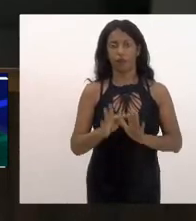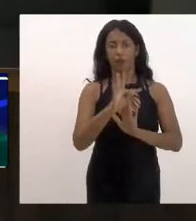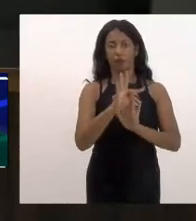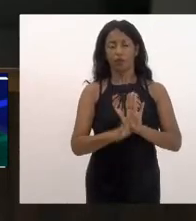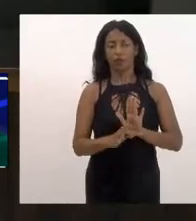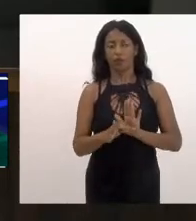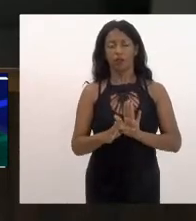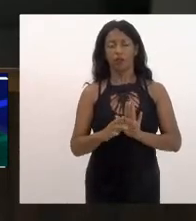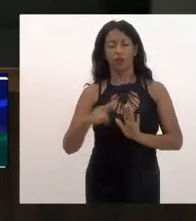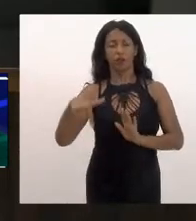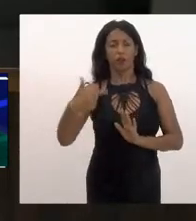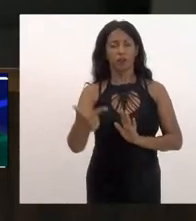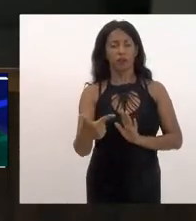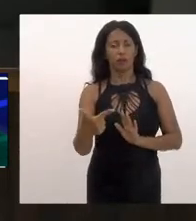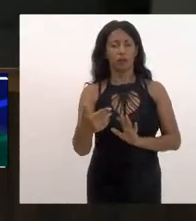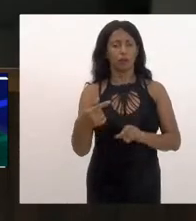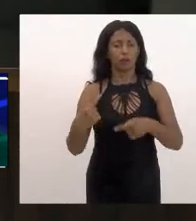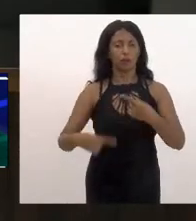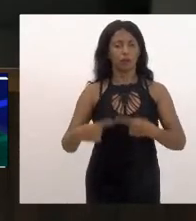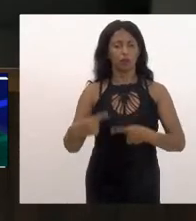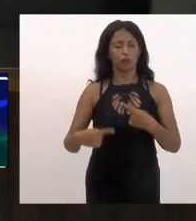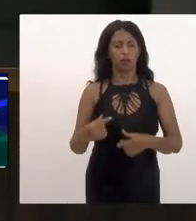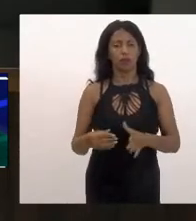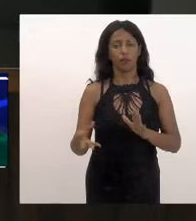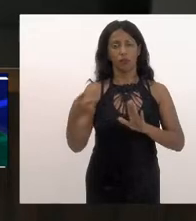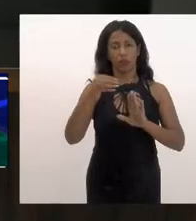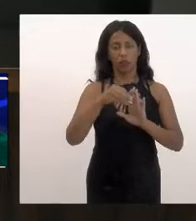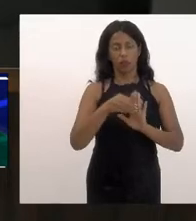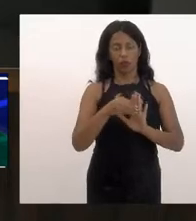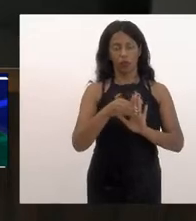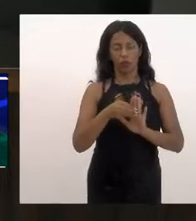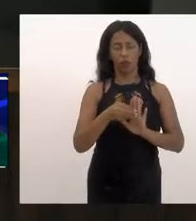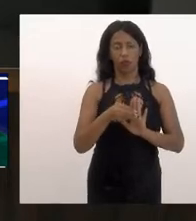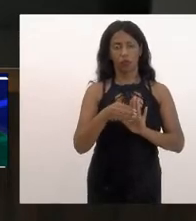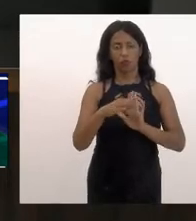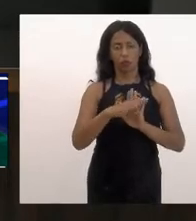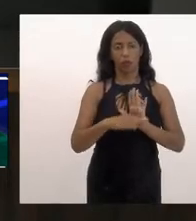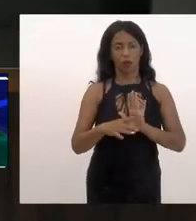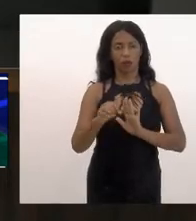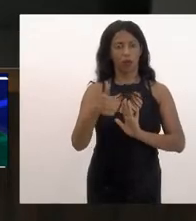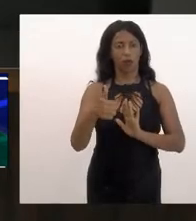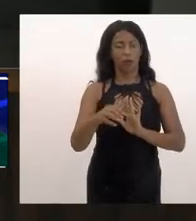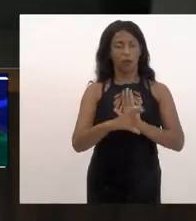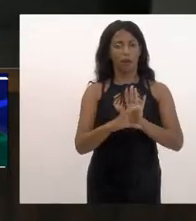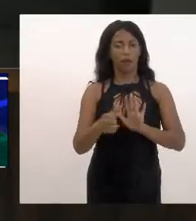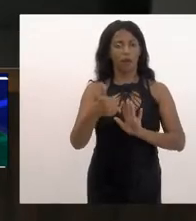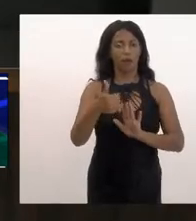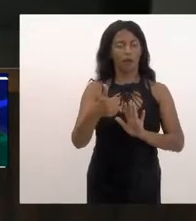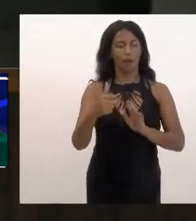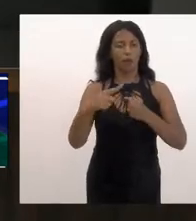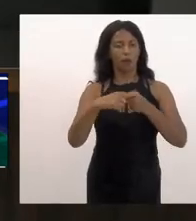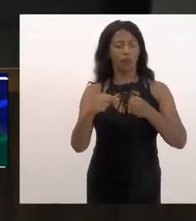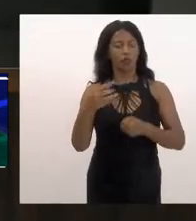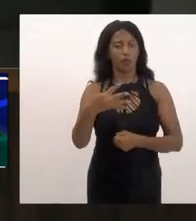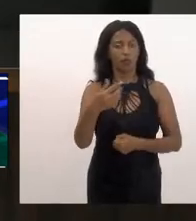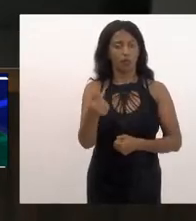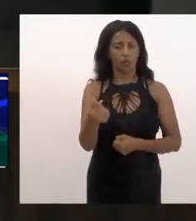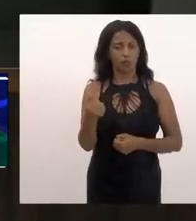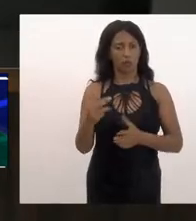do vencido para a segunda discussão. Incluídos na ordem do dia, de acordo com o parágrafo 1º do artigo 47 do Regimento